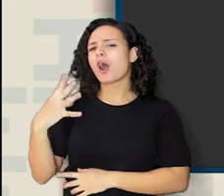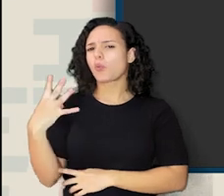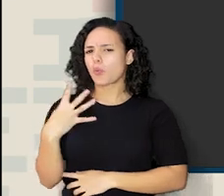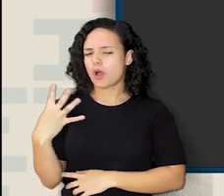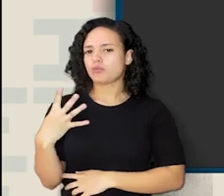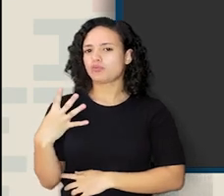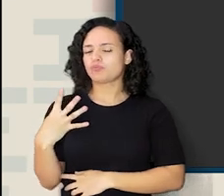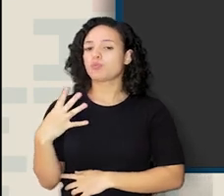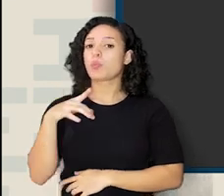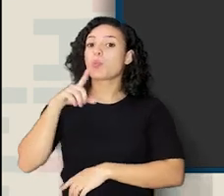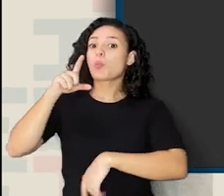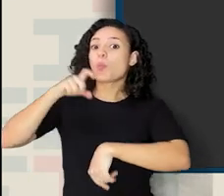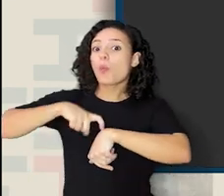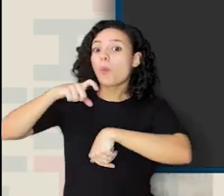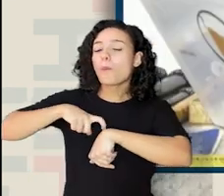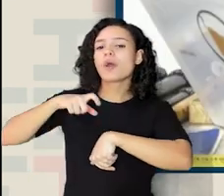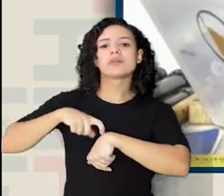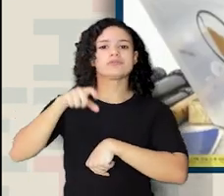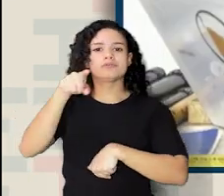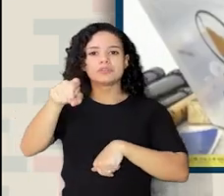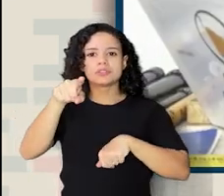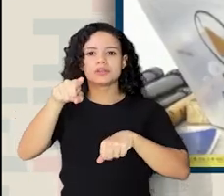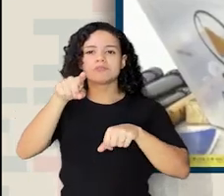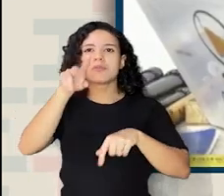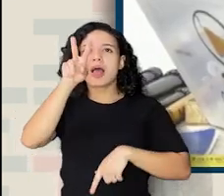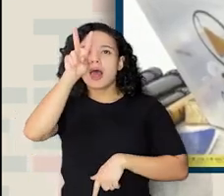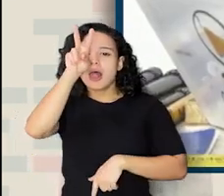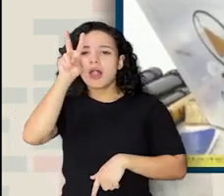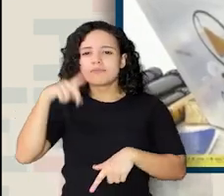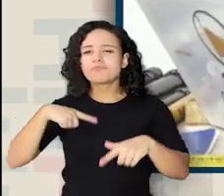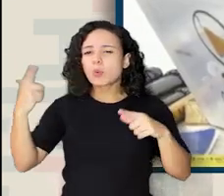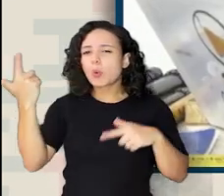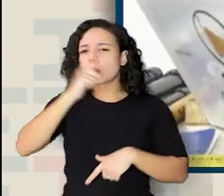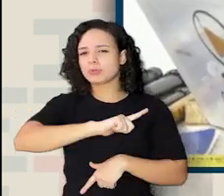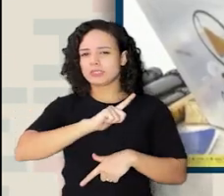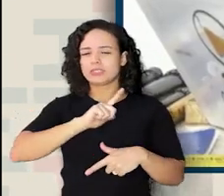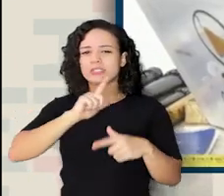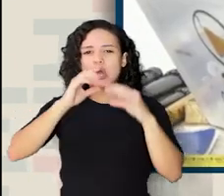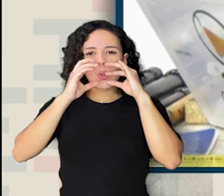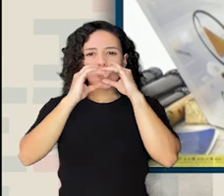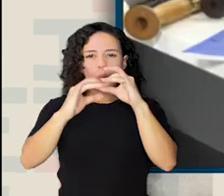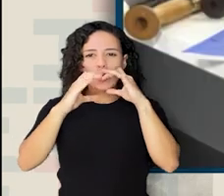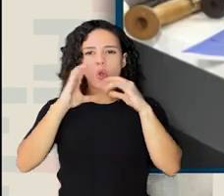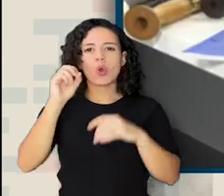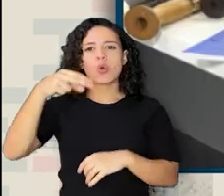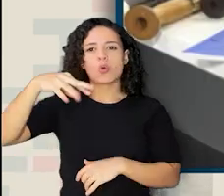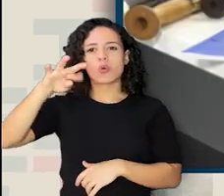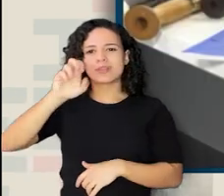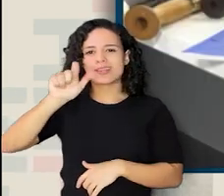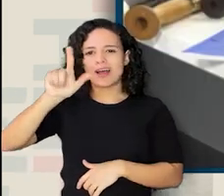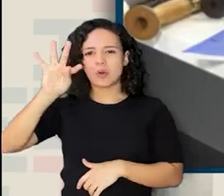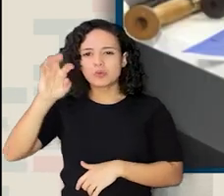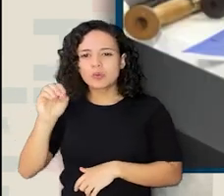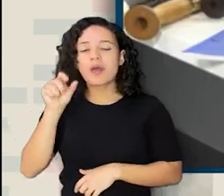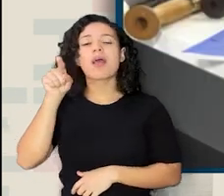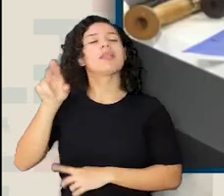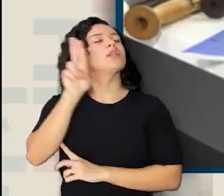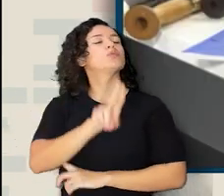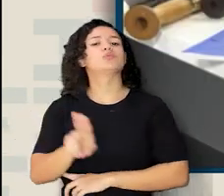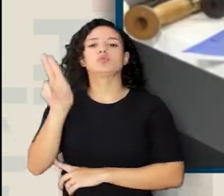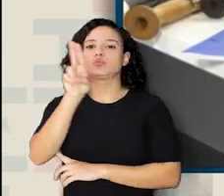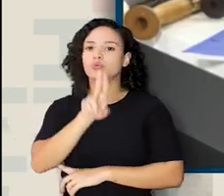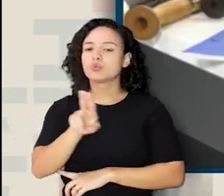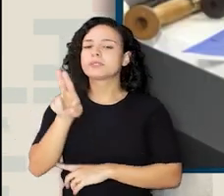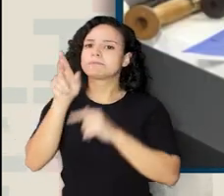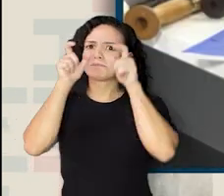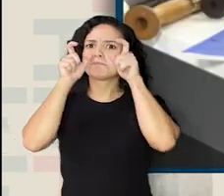Né? E o Fá 4, mas na hora de você ler a flauta contralto, né,